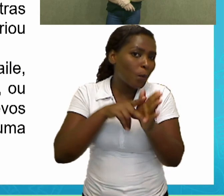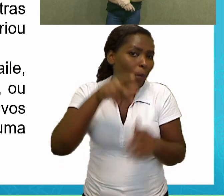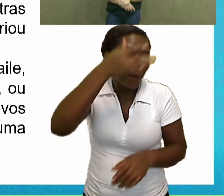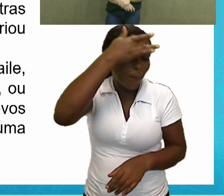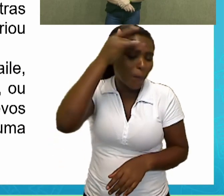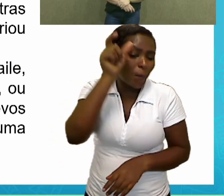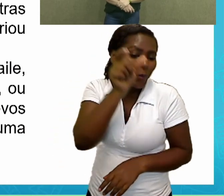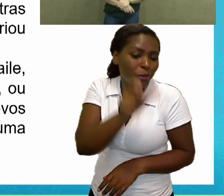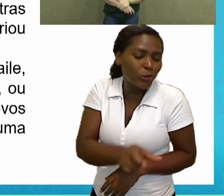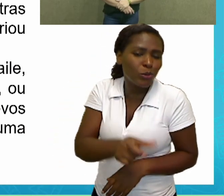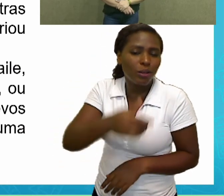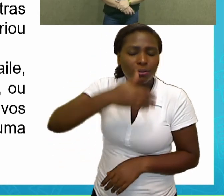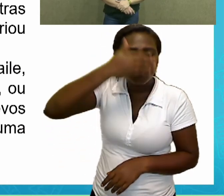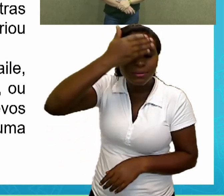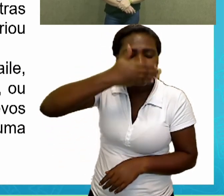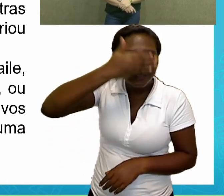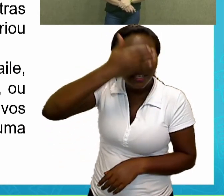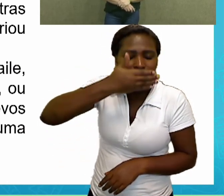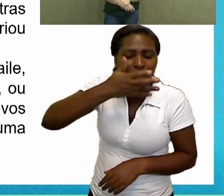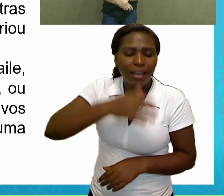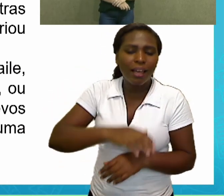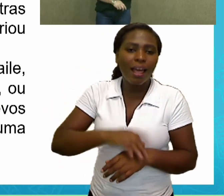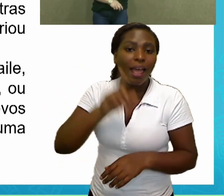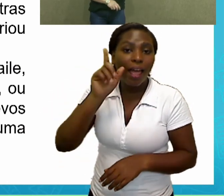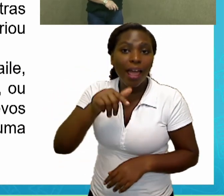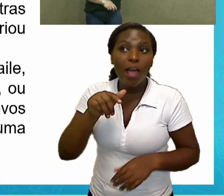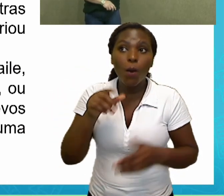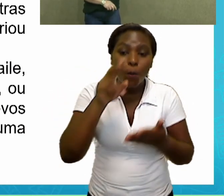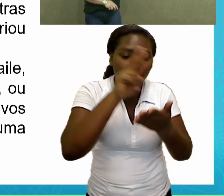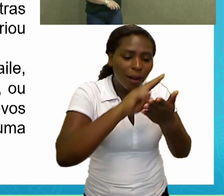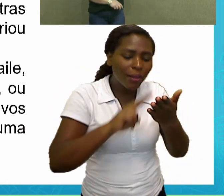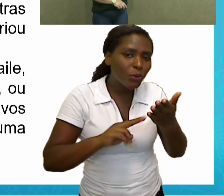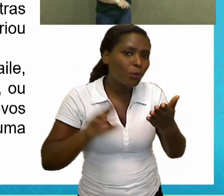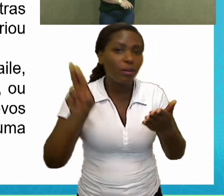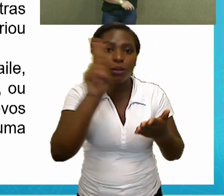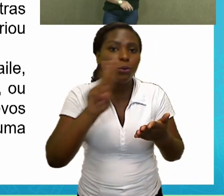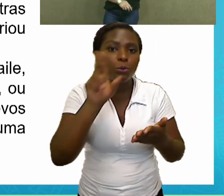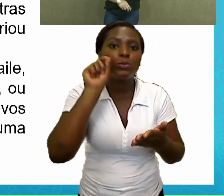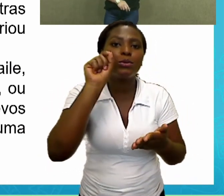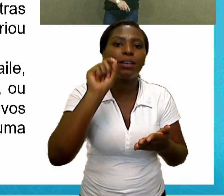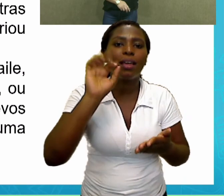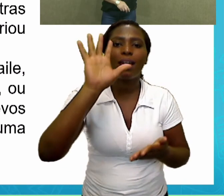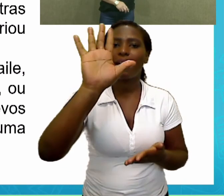a leitura com as mãos. São 63 símbolos